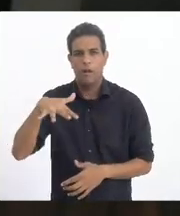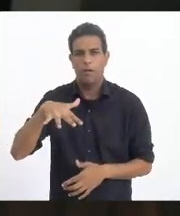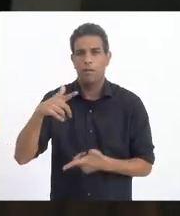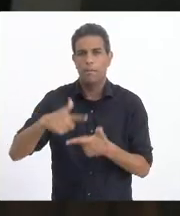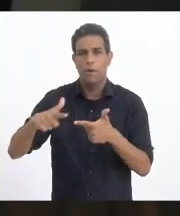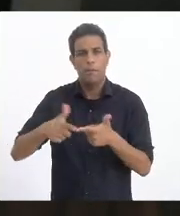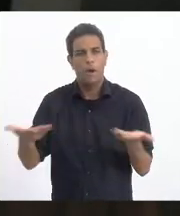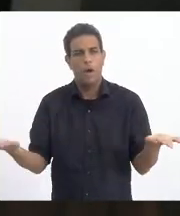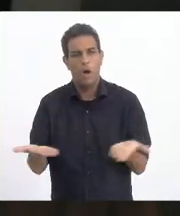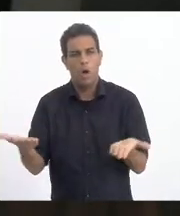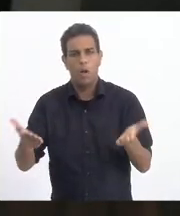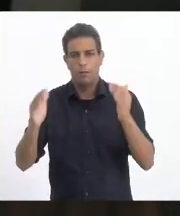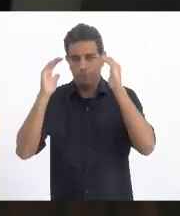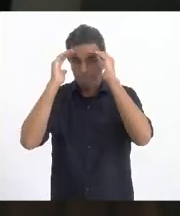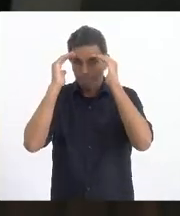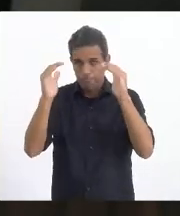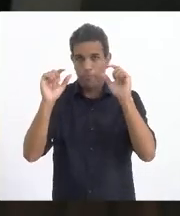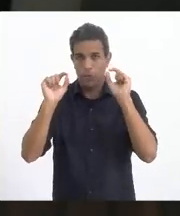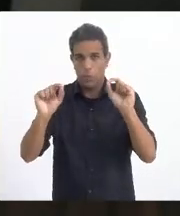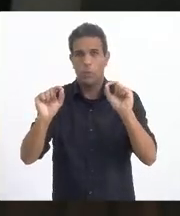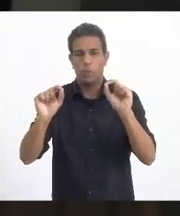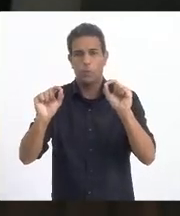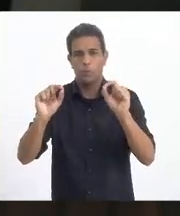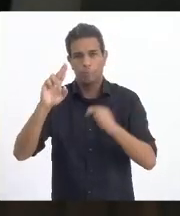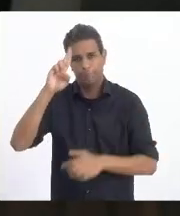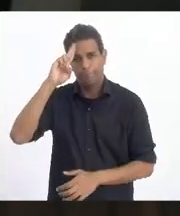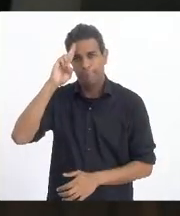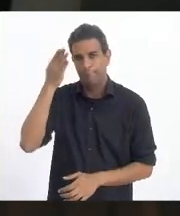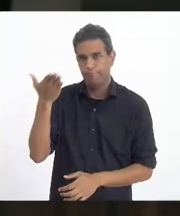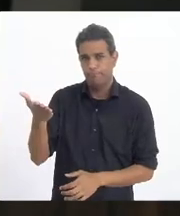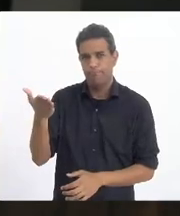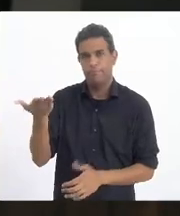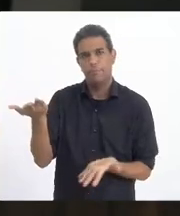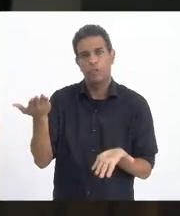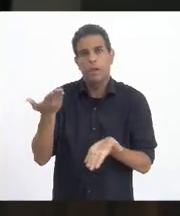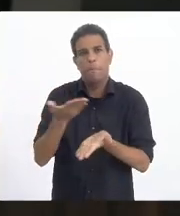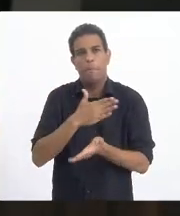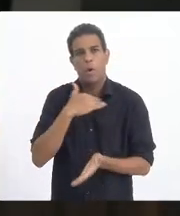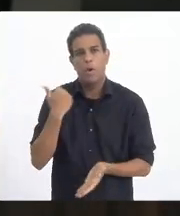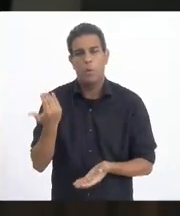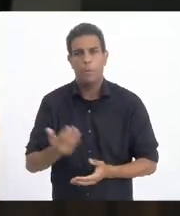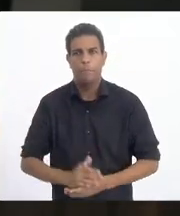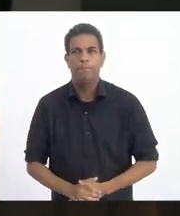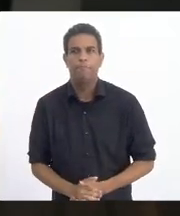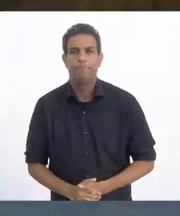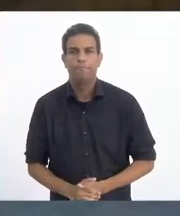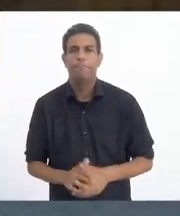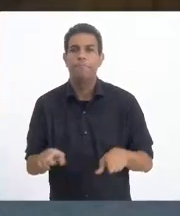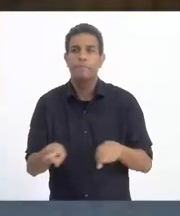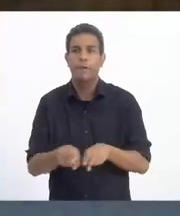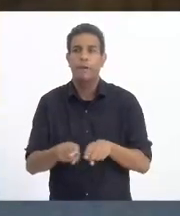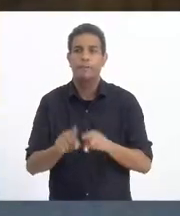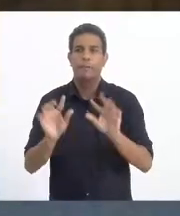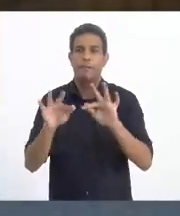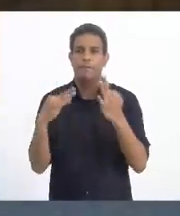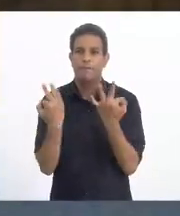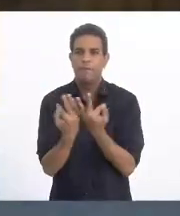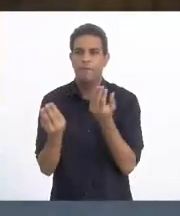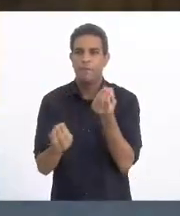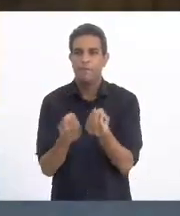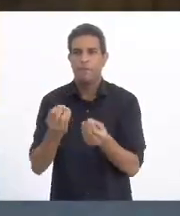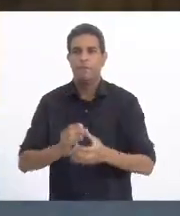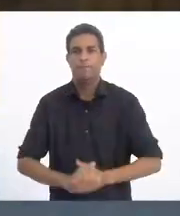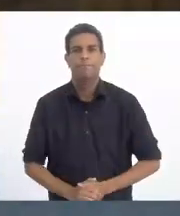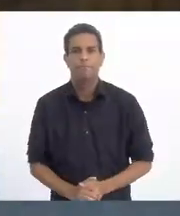isso hoje em honra ao soldado que hoje perdeu sua vida e pela sua família.